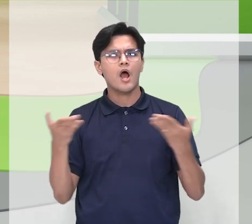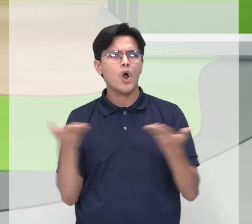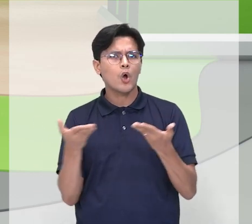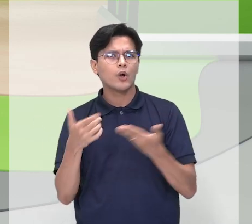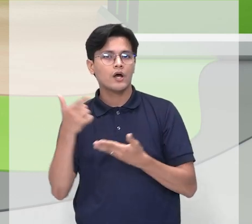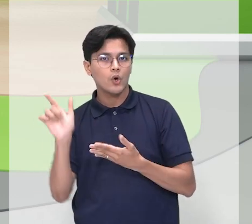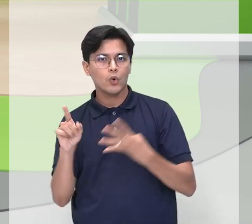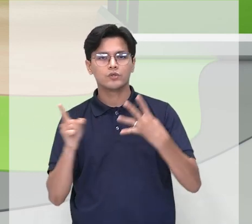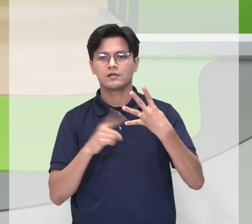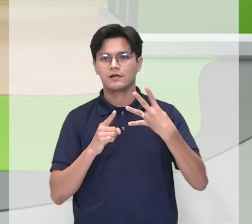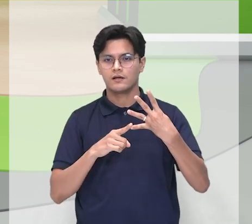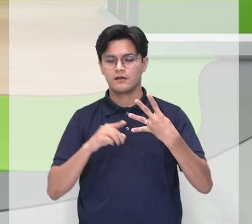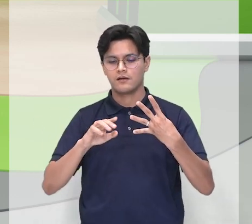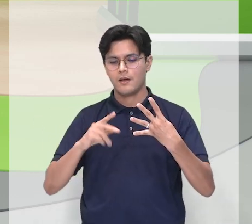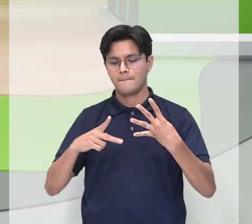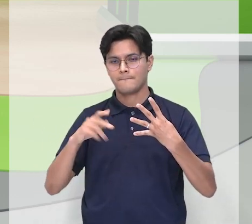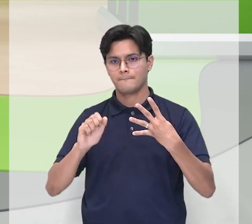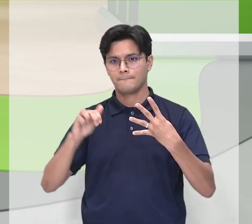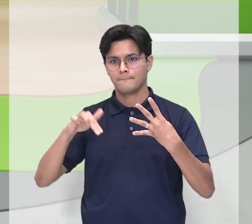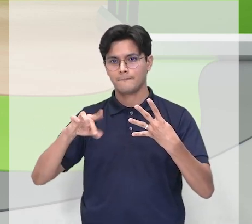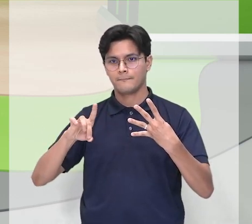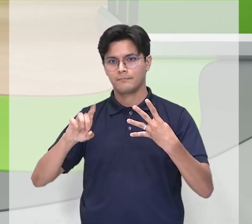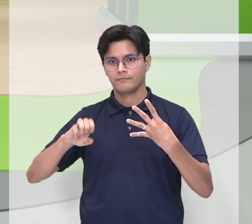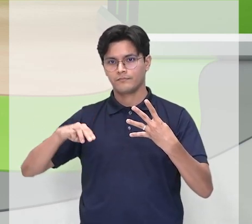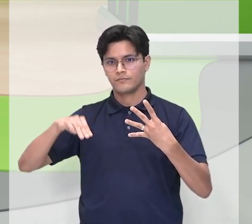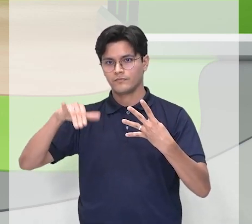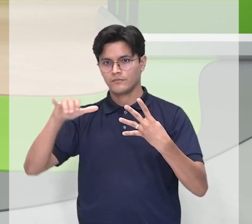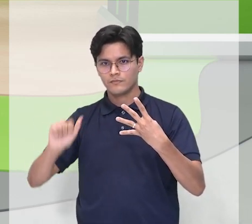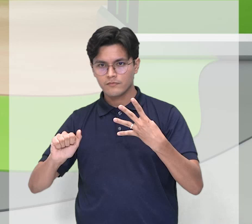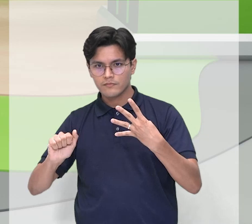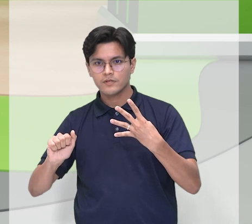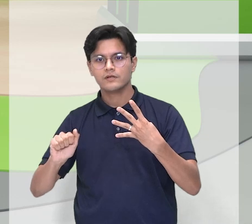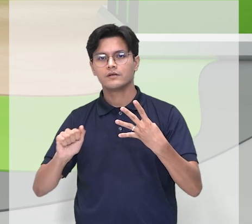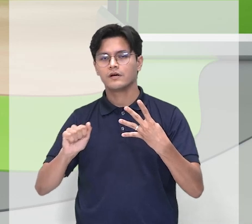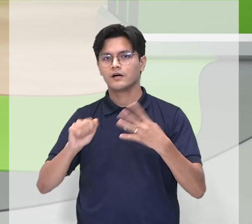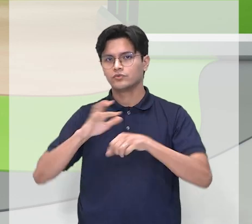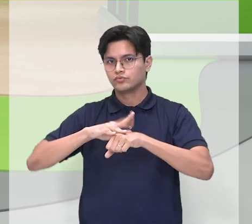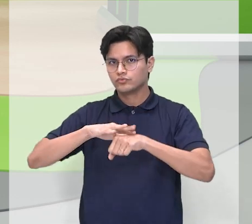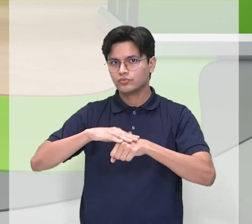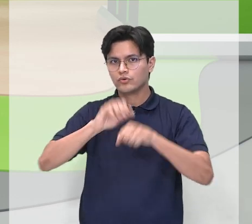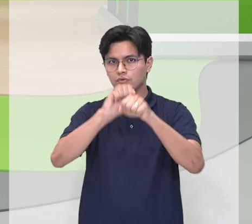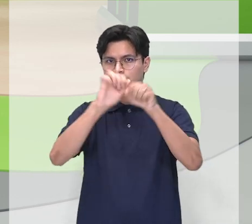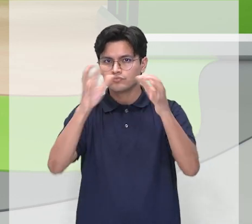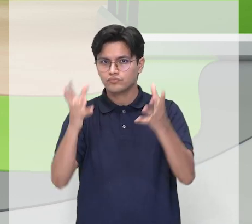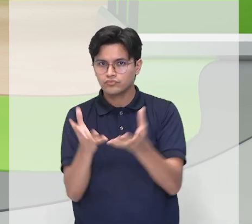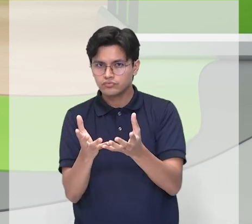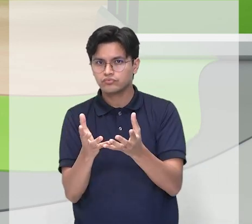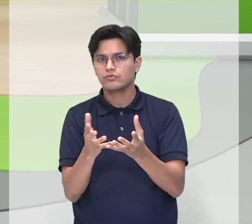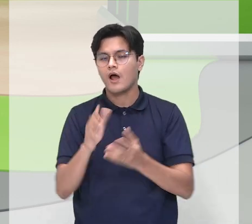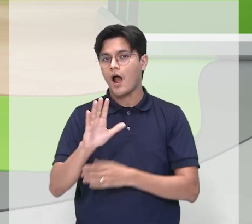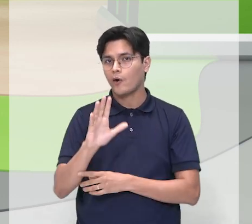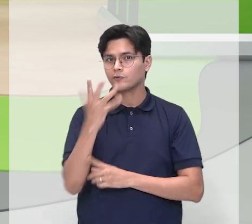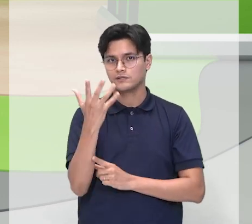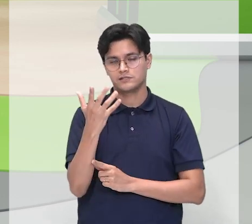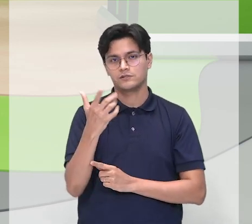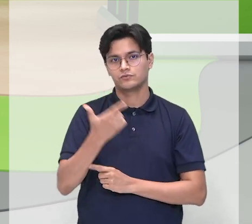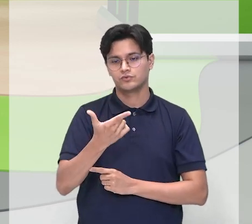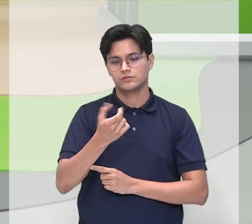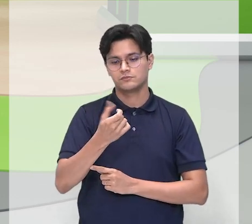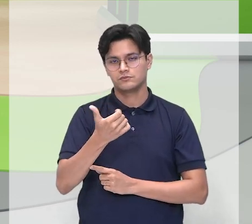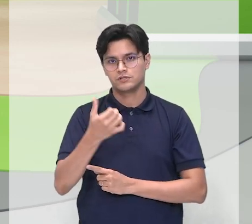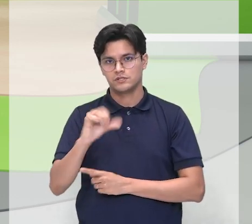nós vivenciamos em 2019 com a Covid-19, é quando